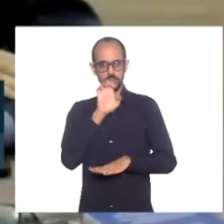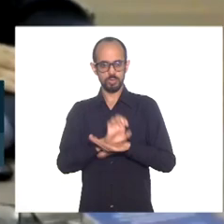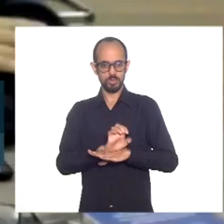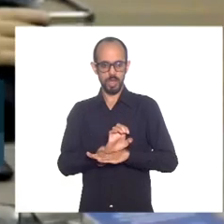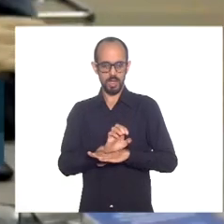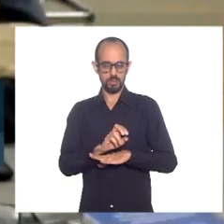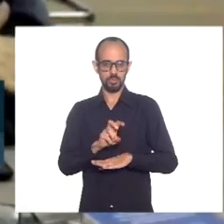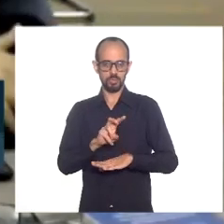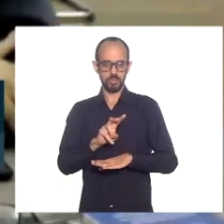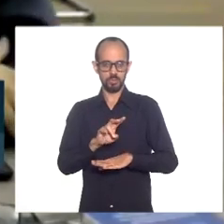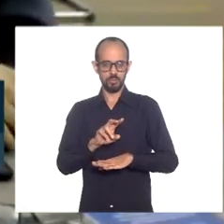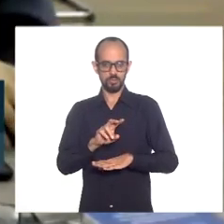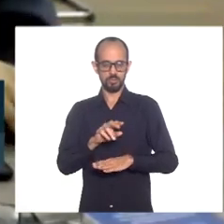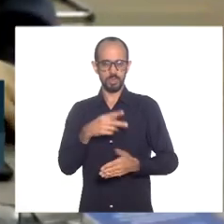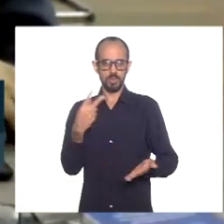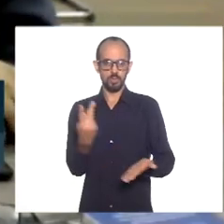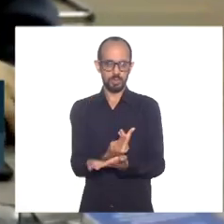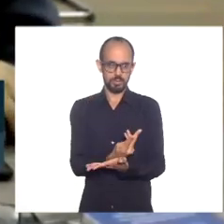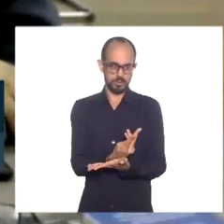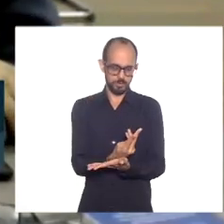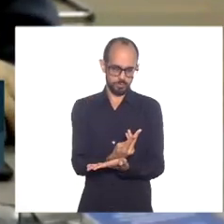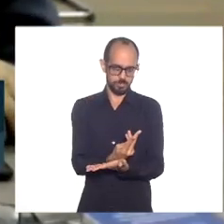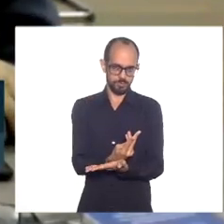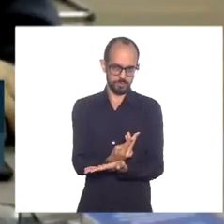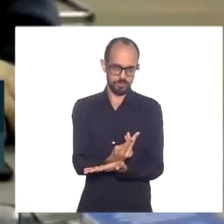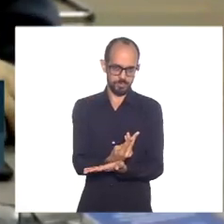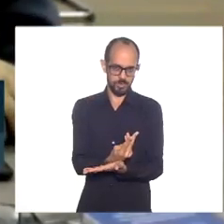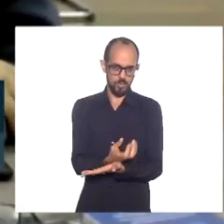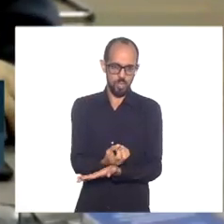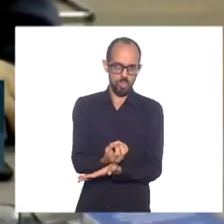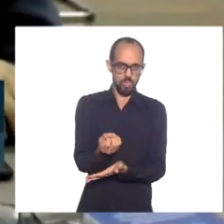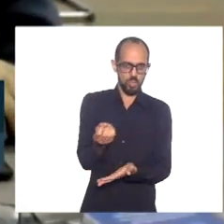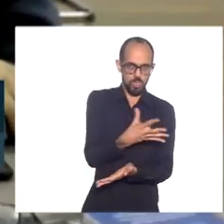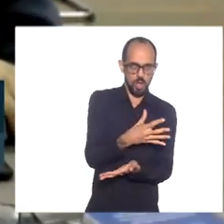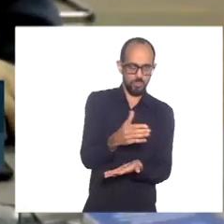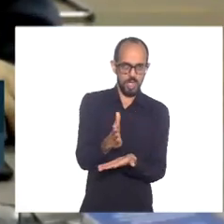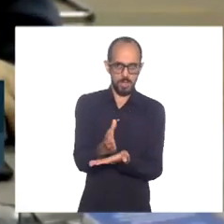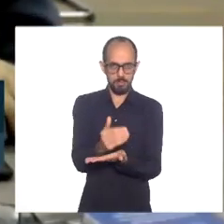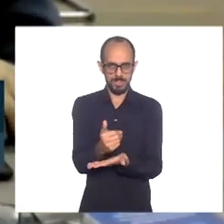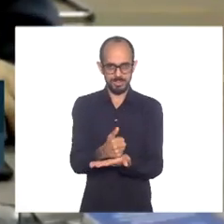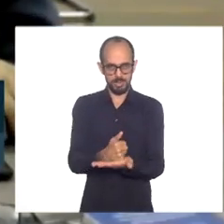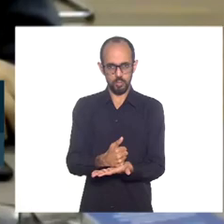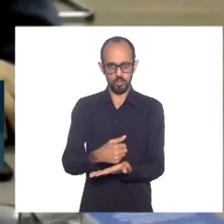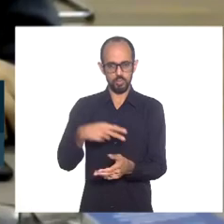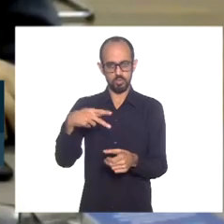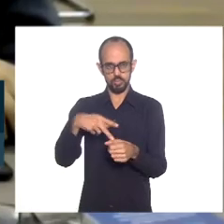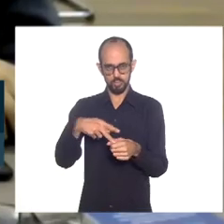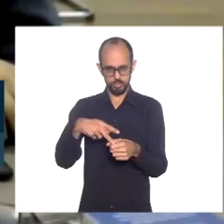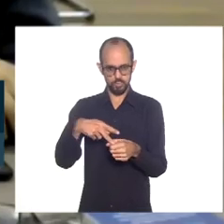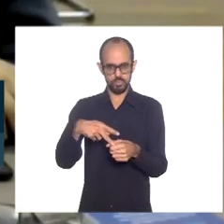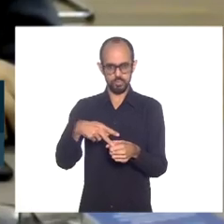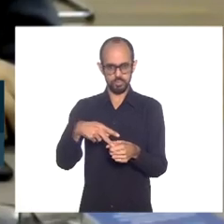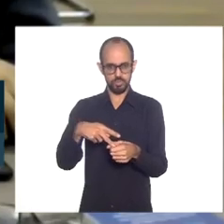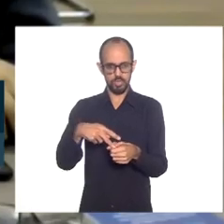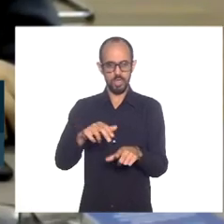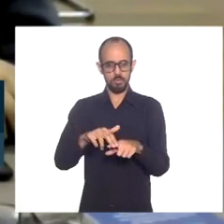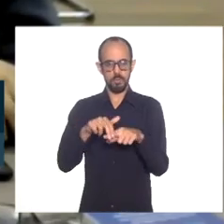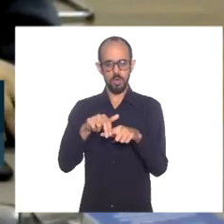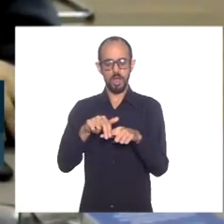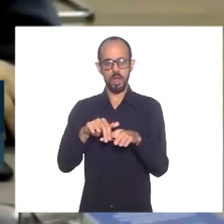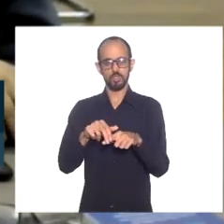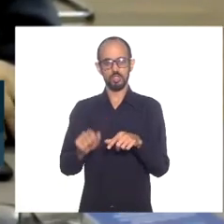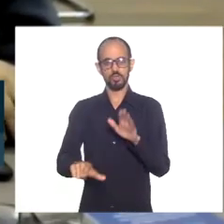vem passando desde então com a nova repartição dos royalties. Estamos por liminar, é sempre bom